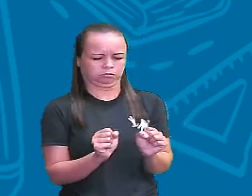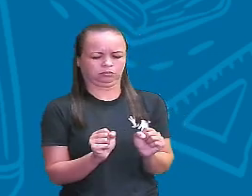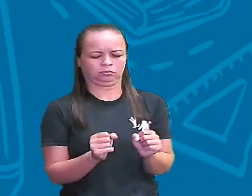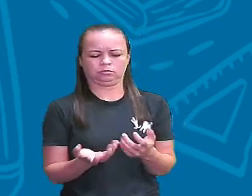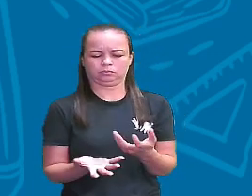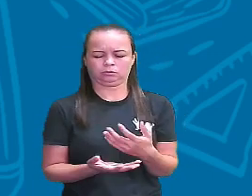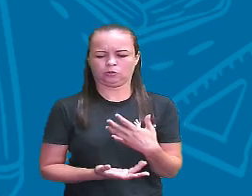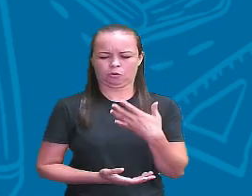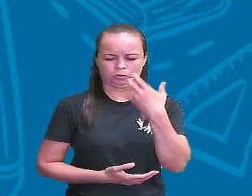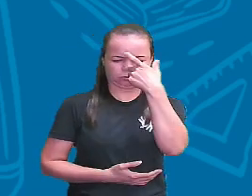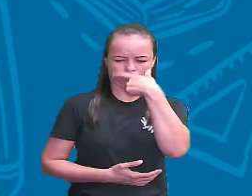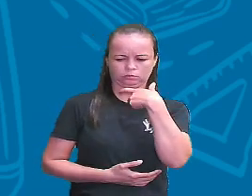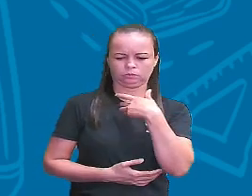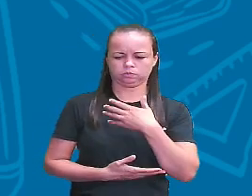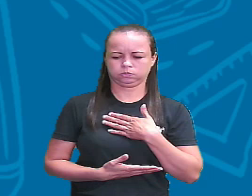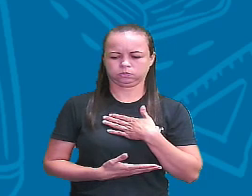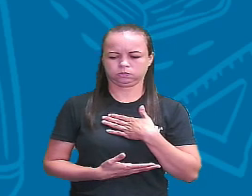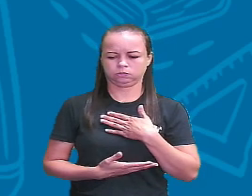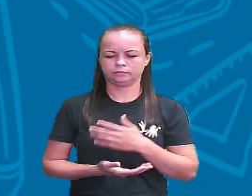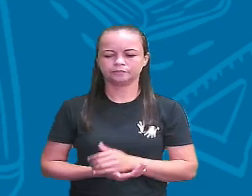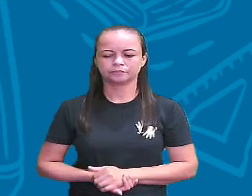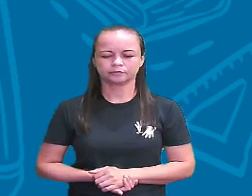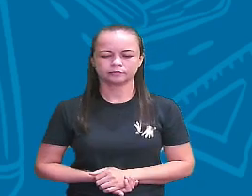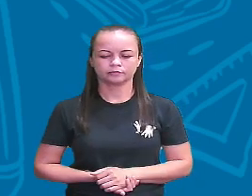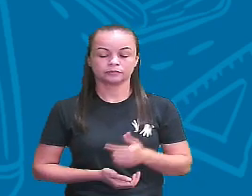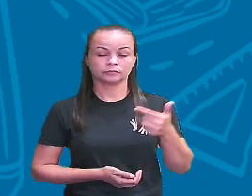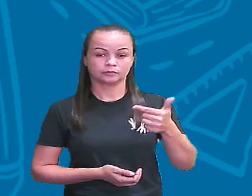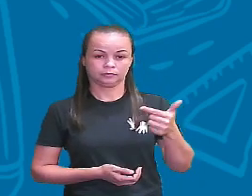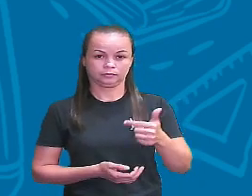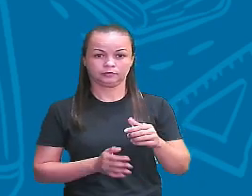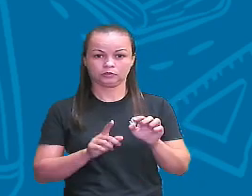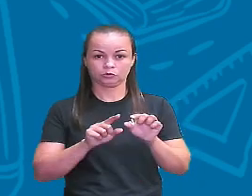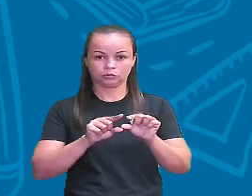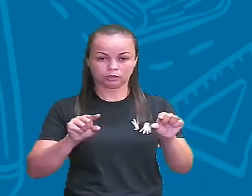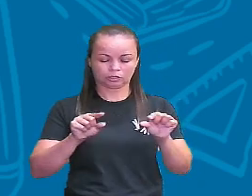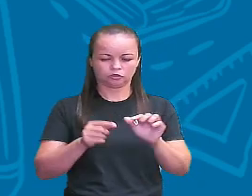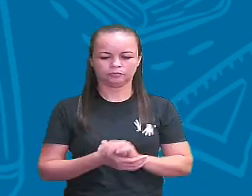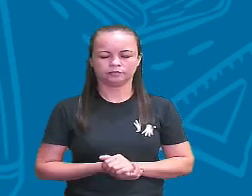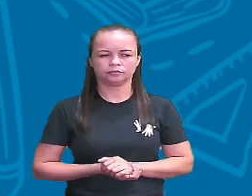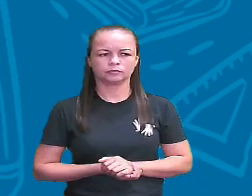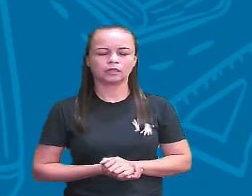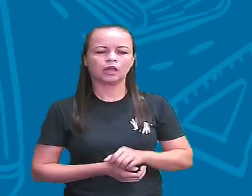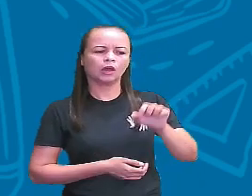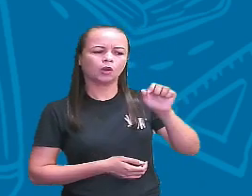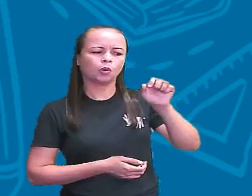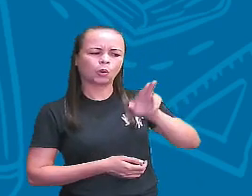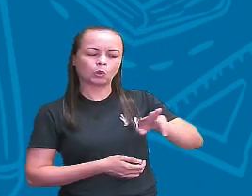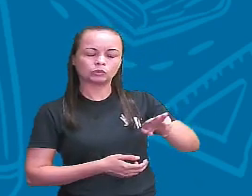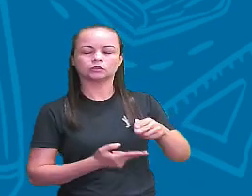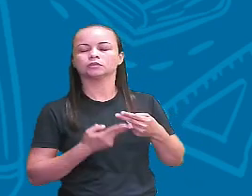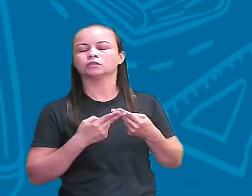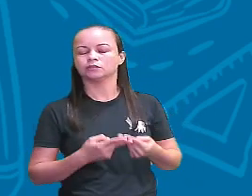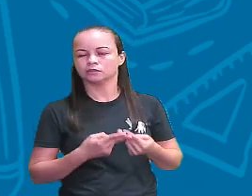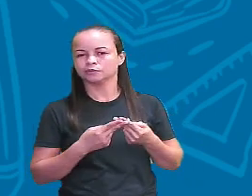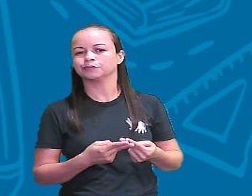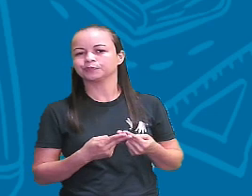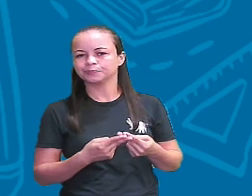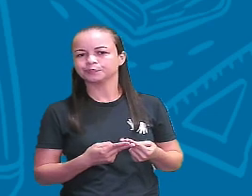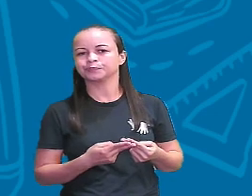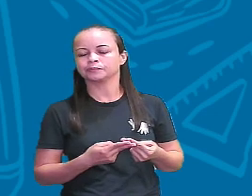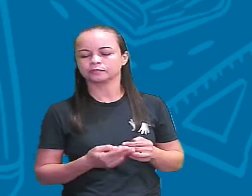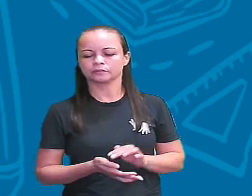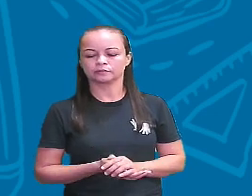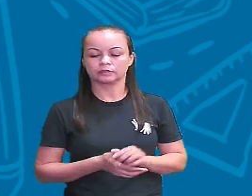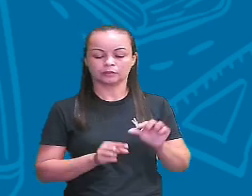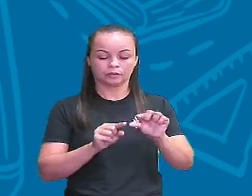é? Na segunda questão. No trecho, usei toda a minha paciência. A palavra grifada pode